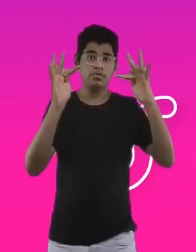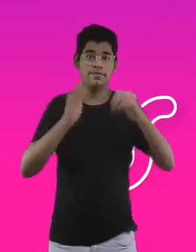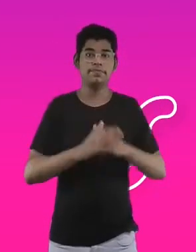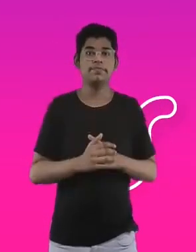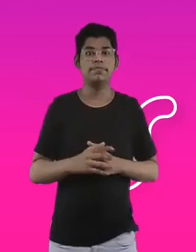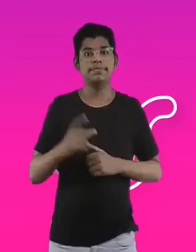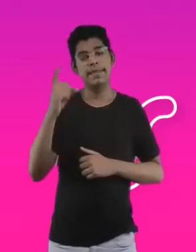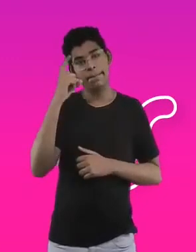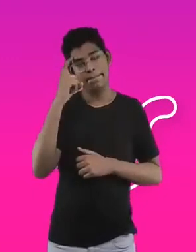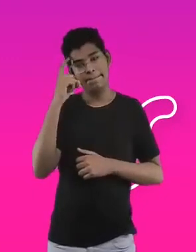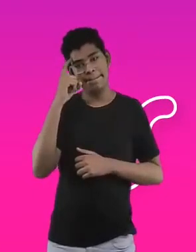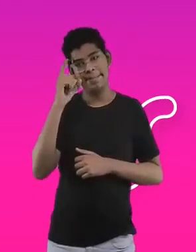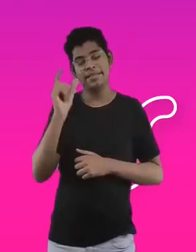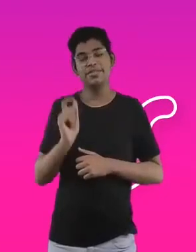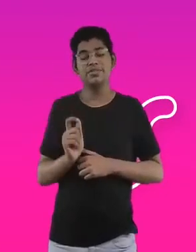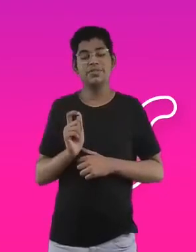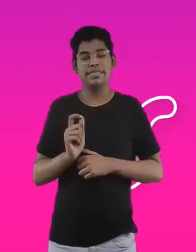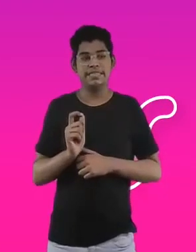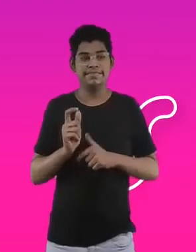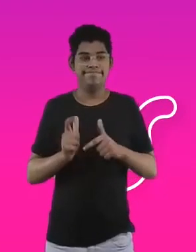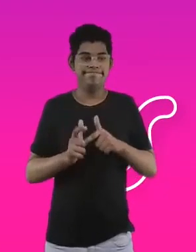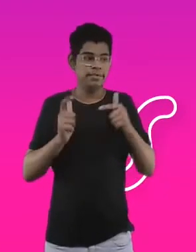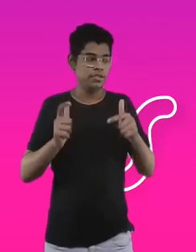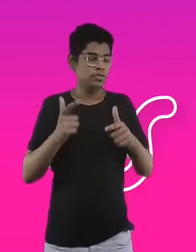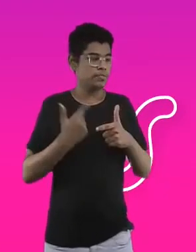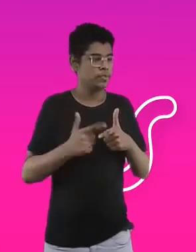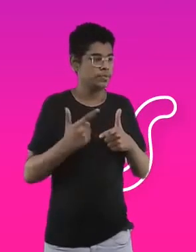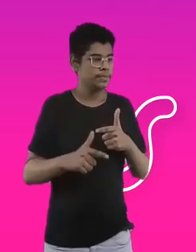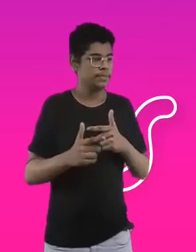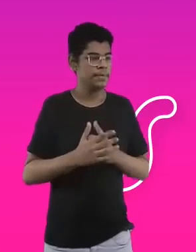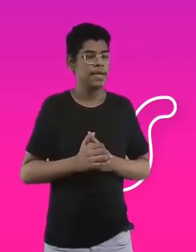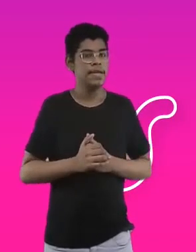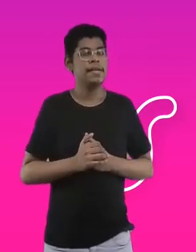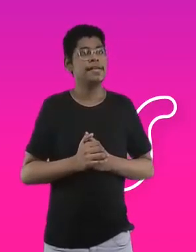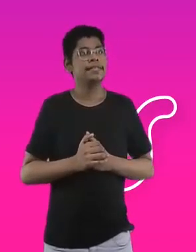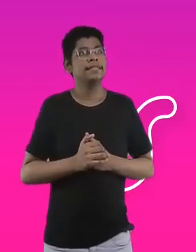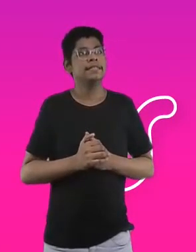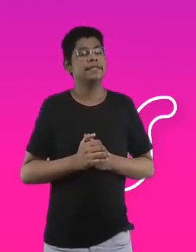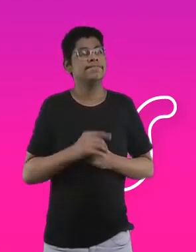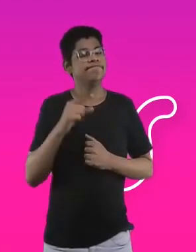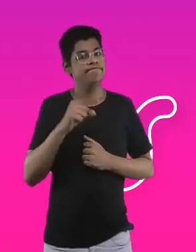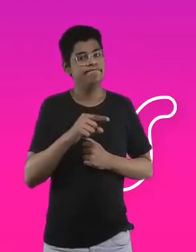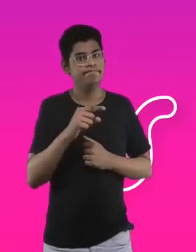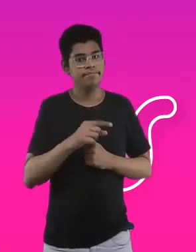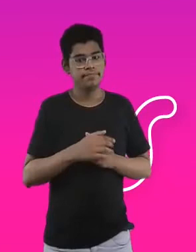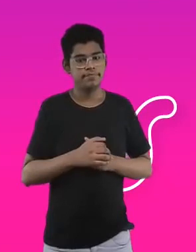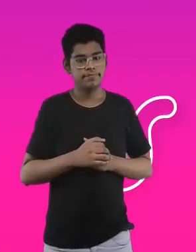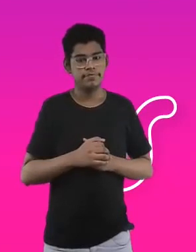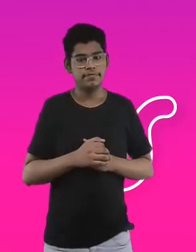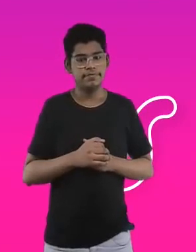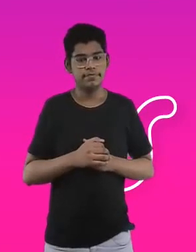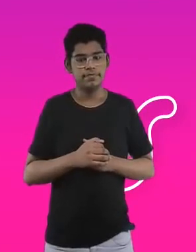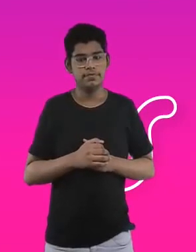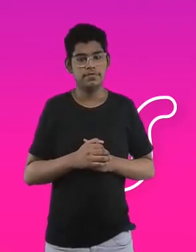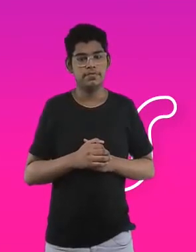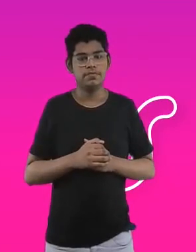problema maior para chegar nessa questão aí da música. Hoje, exatamente no mês, a gente está no